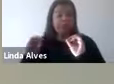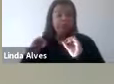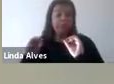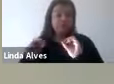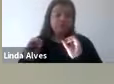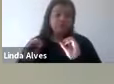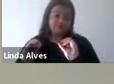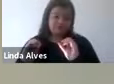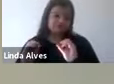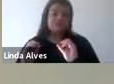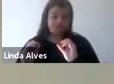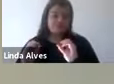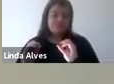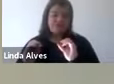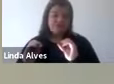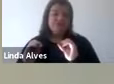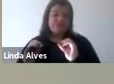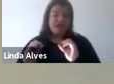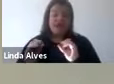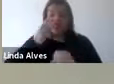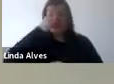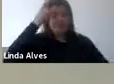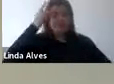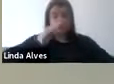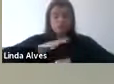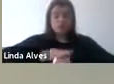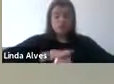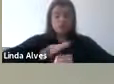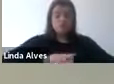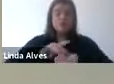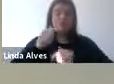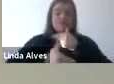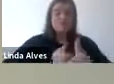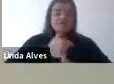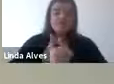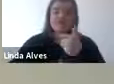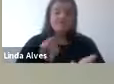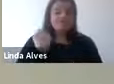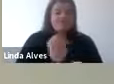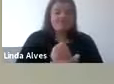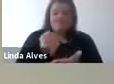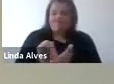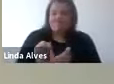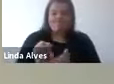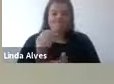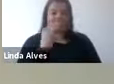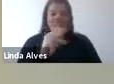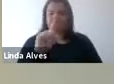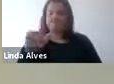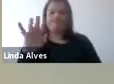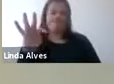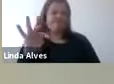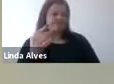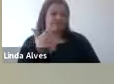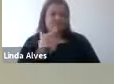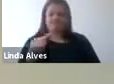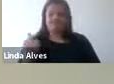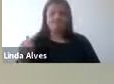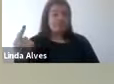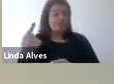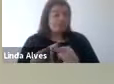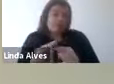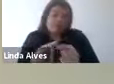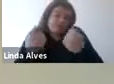em patamares mais elevados, certo? Então, o que está ocorrendo? As pessoas estão indo para a informalidade para ter algum